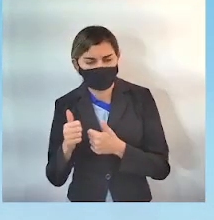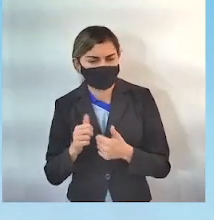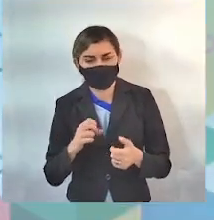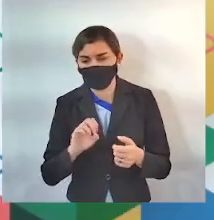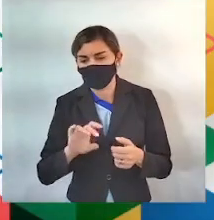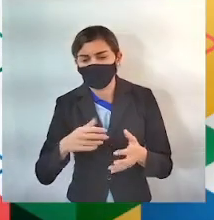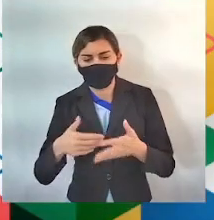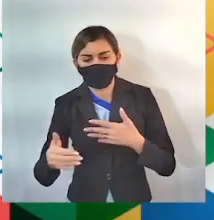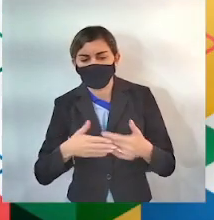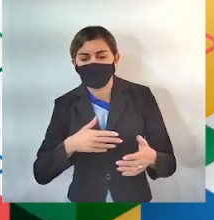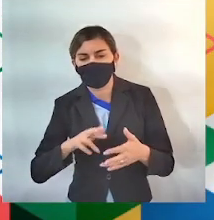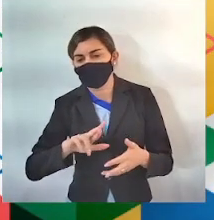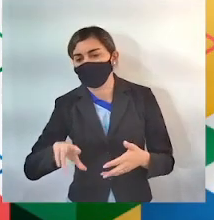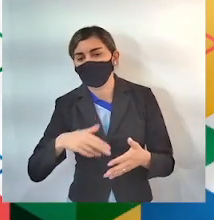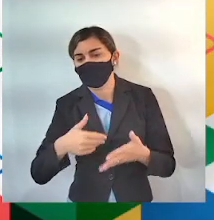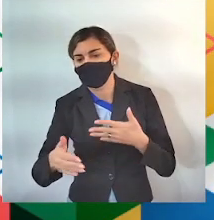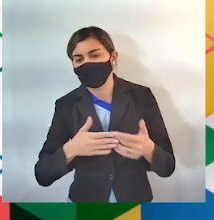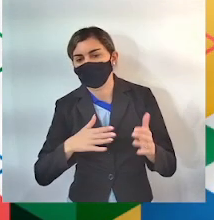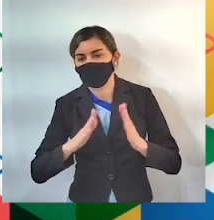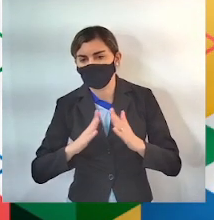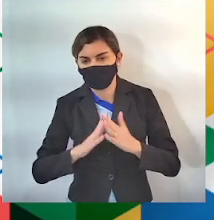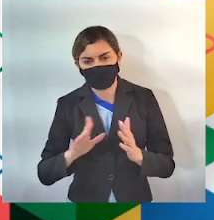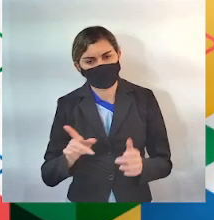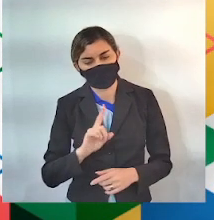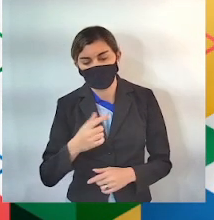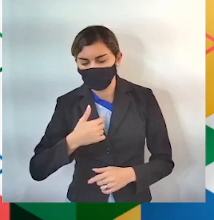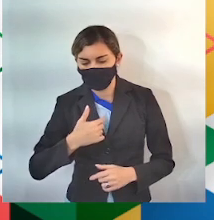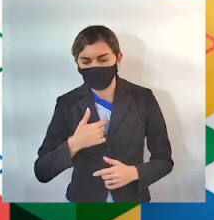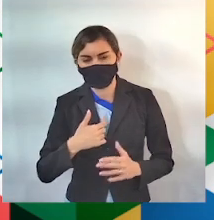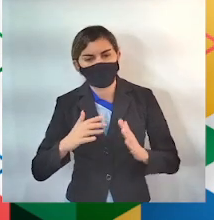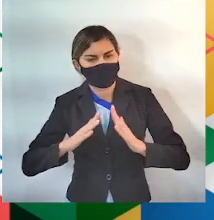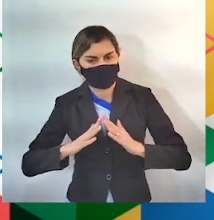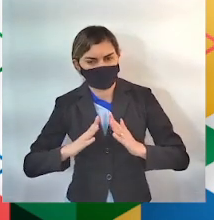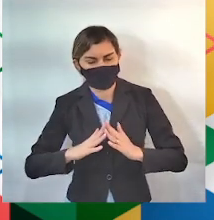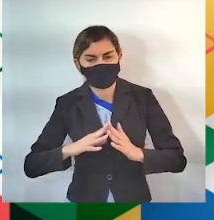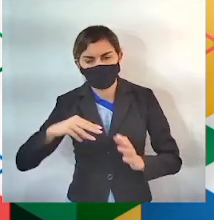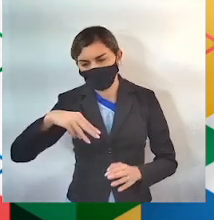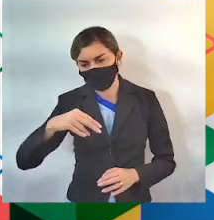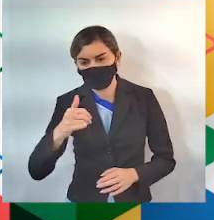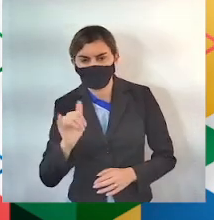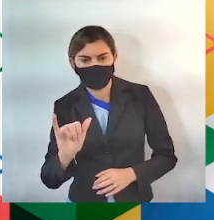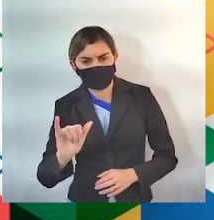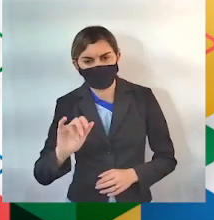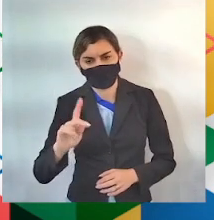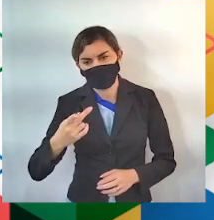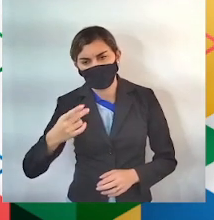qualquer casa, é a minha casa. My house.